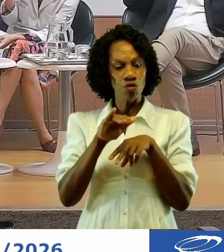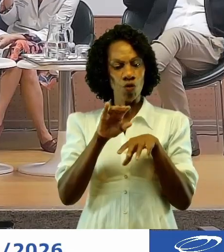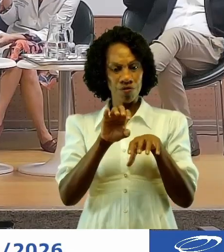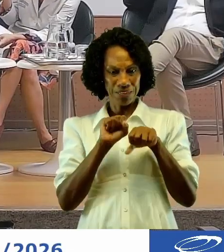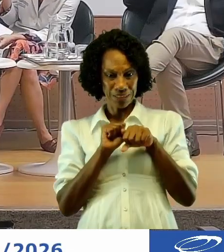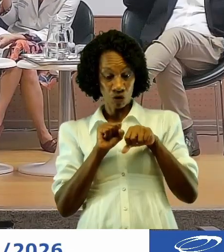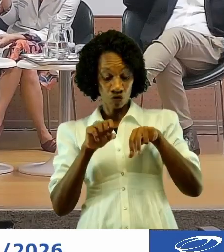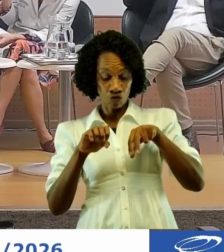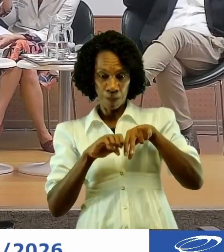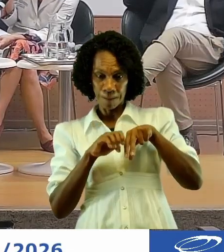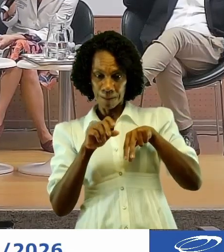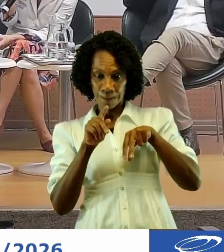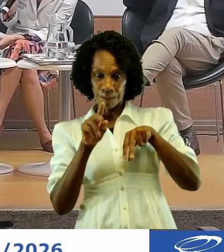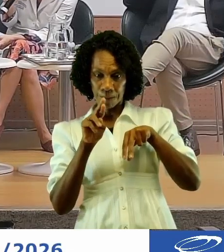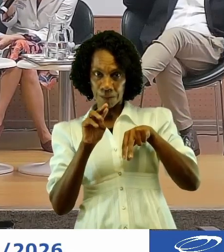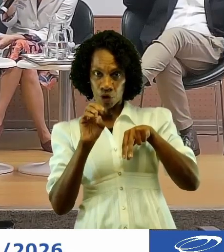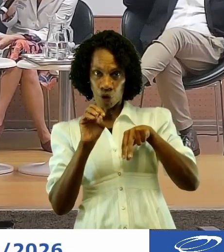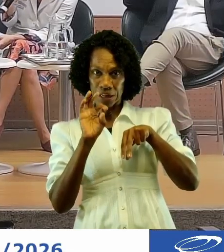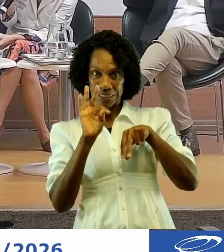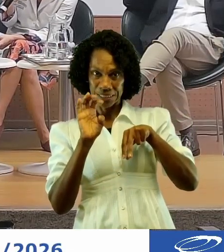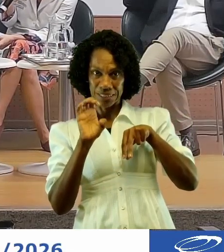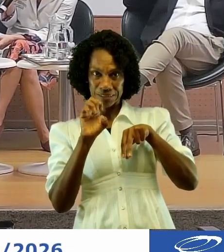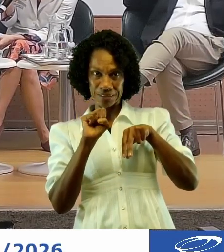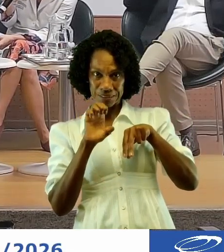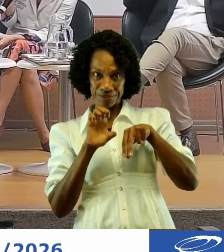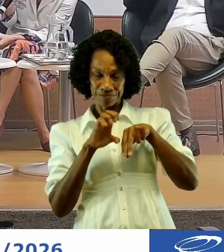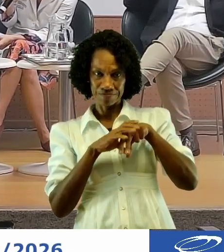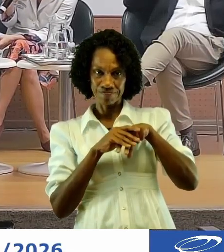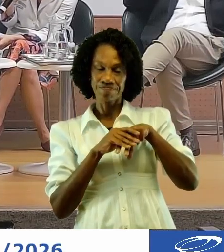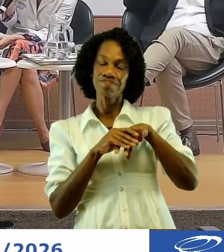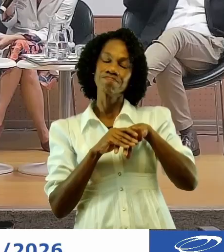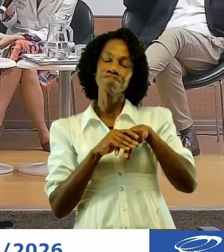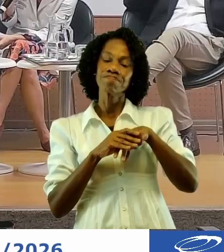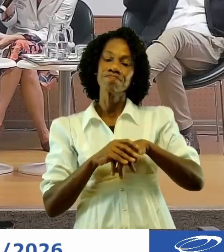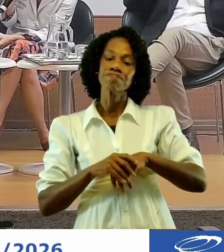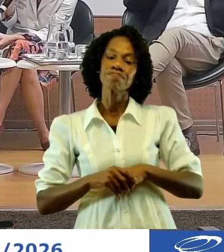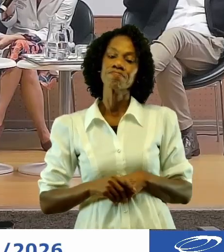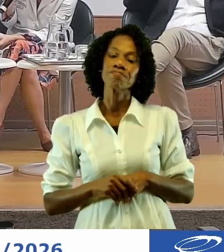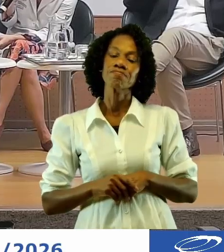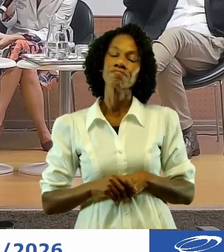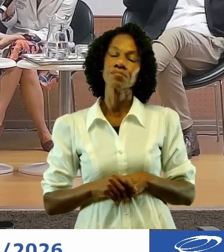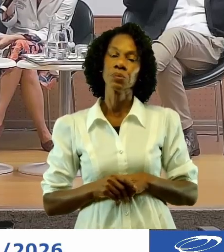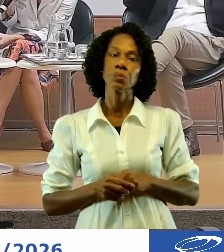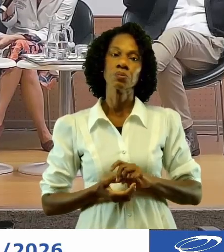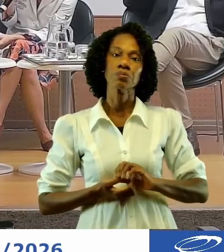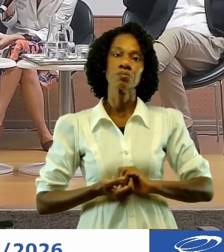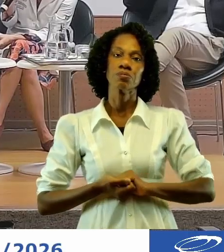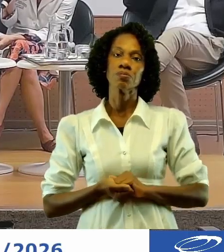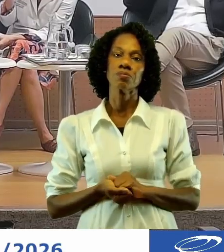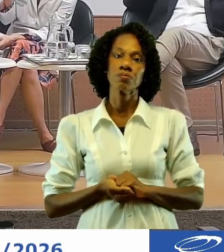prótese. In the situation where you have a patient with the prosthetic